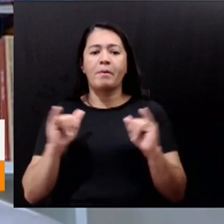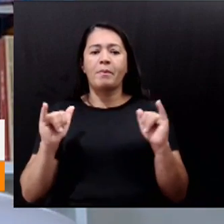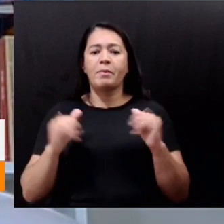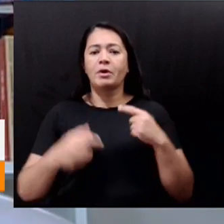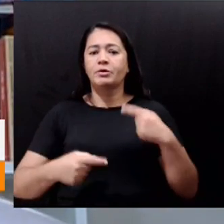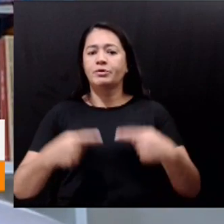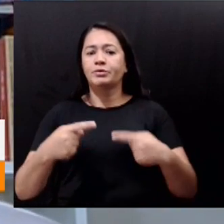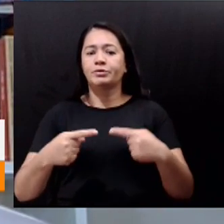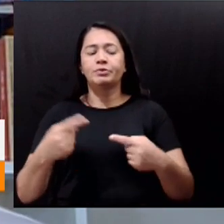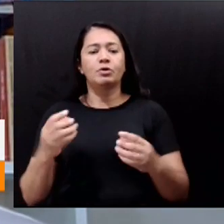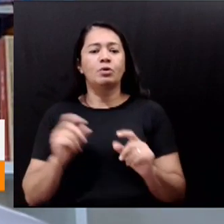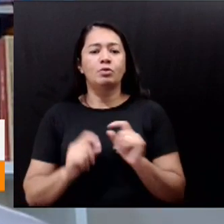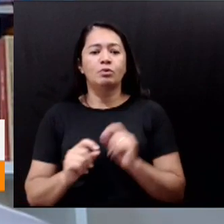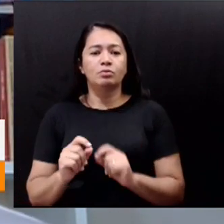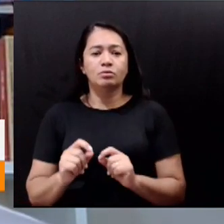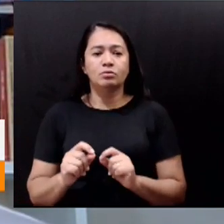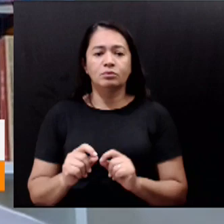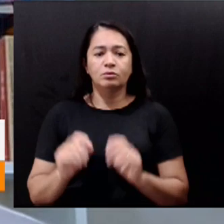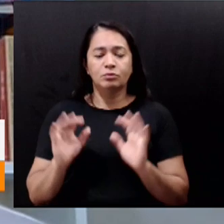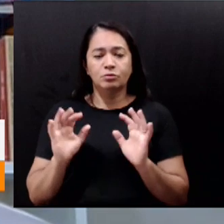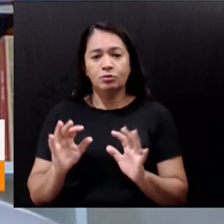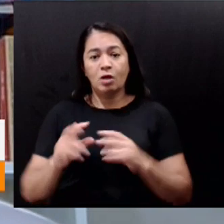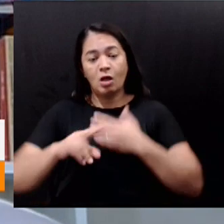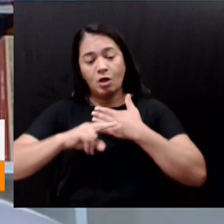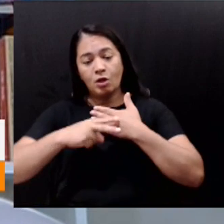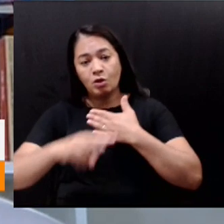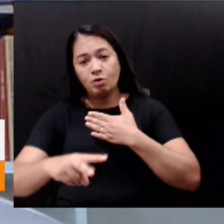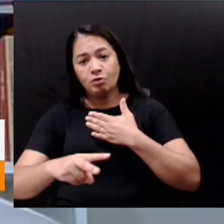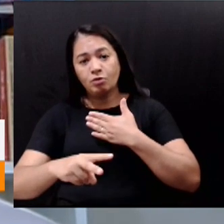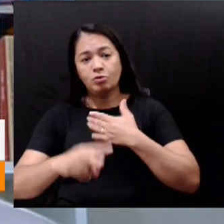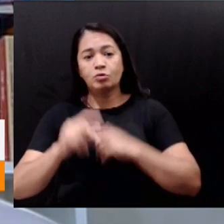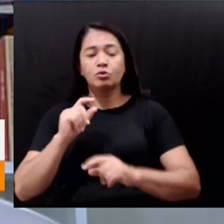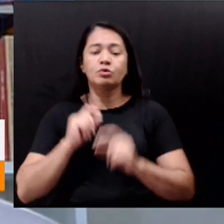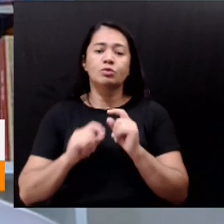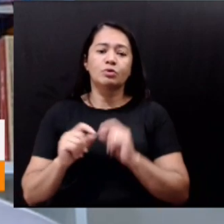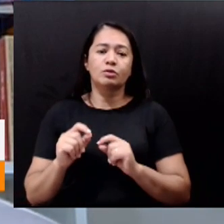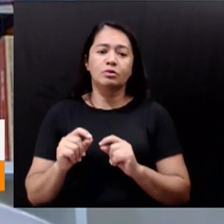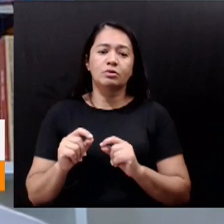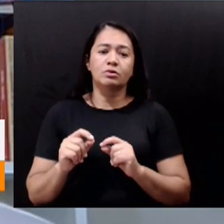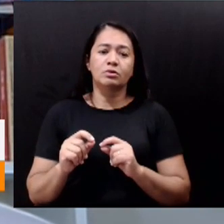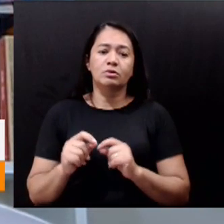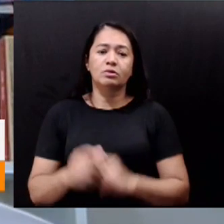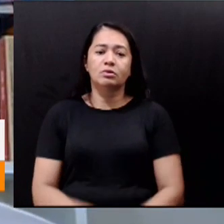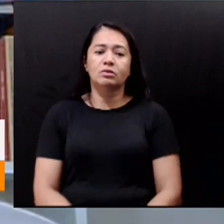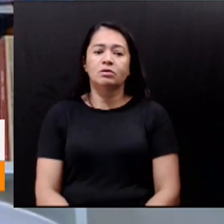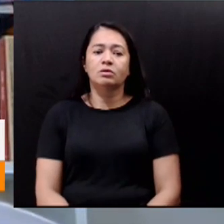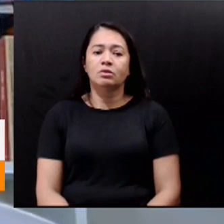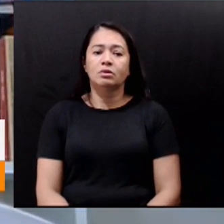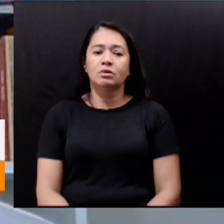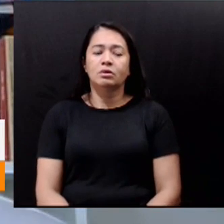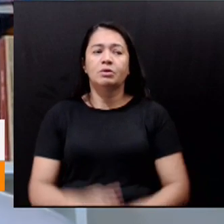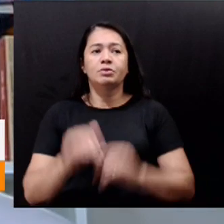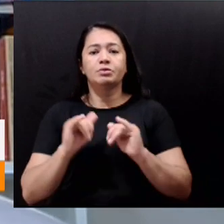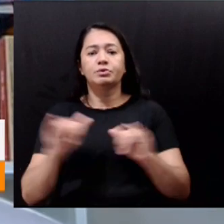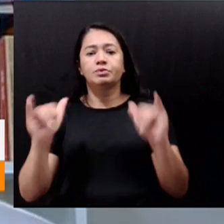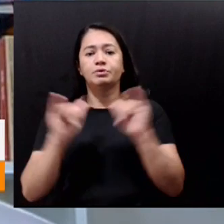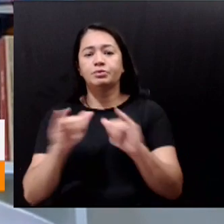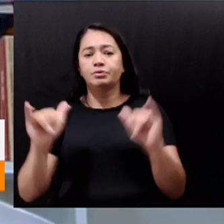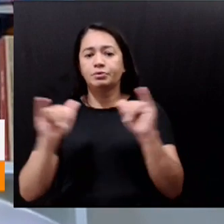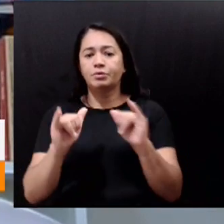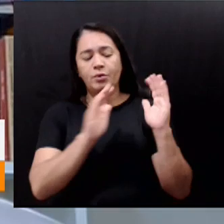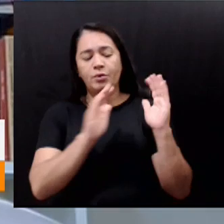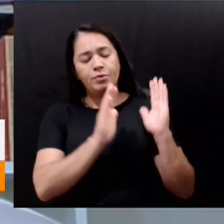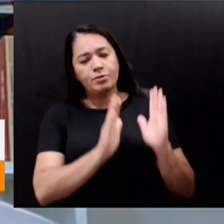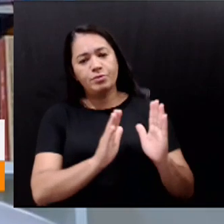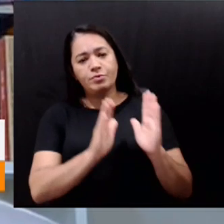mas isso é fruto muito, né, de uma campanha, né, de todo um processo de